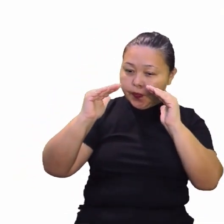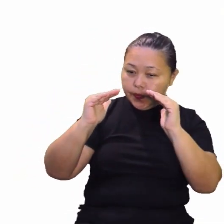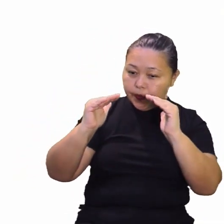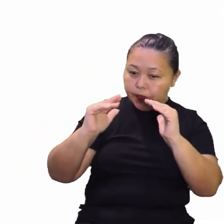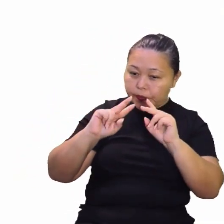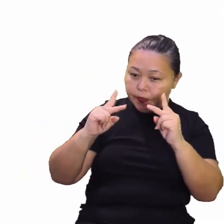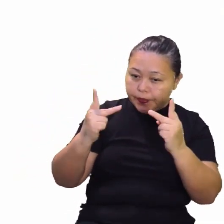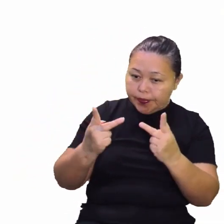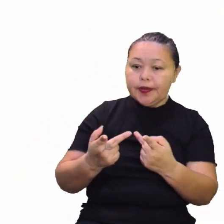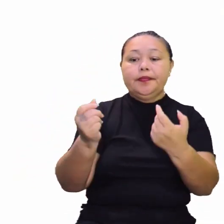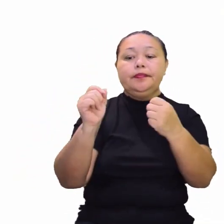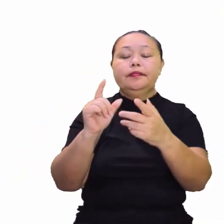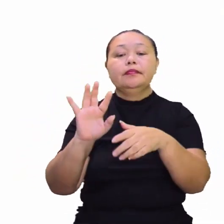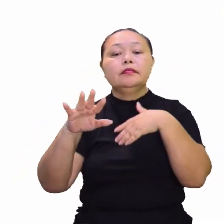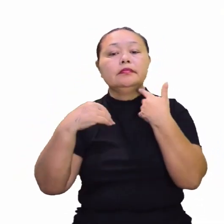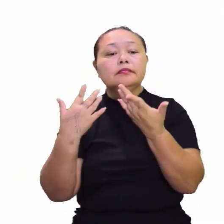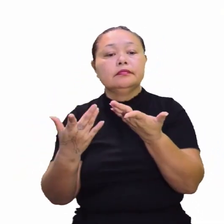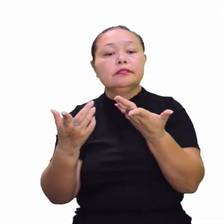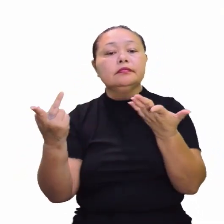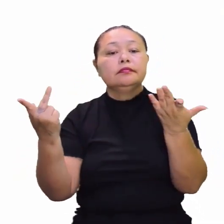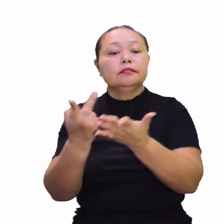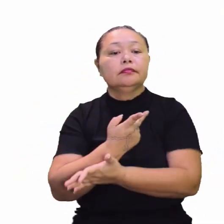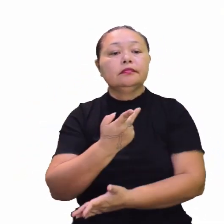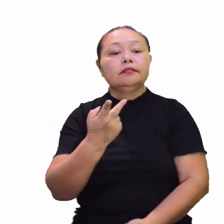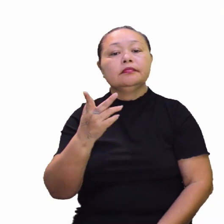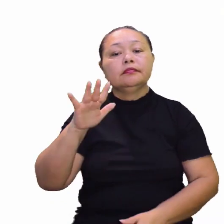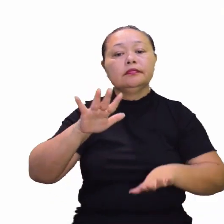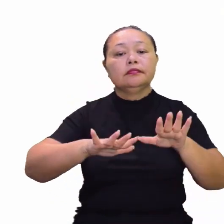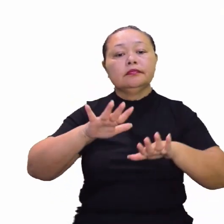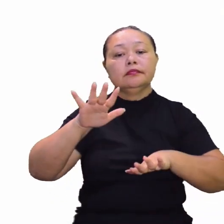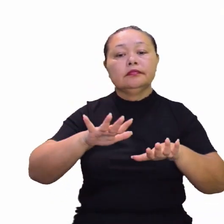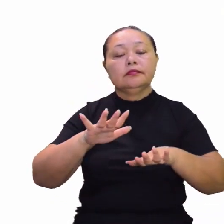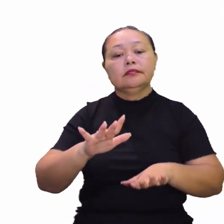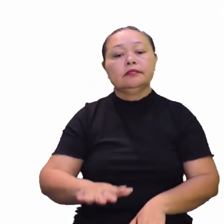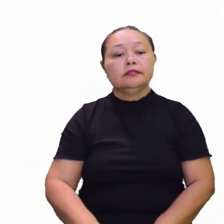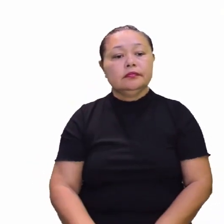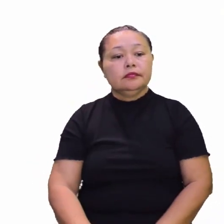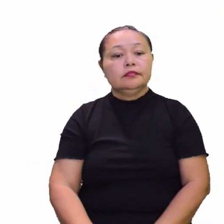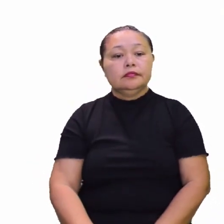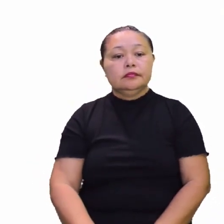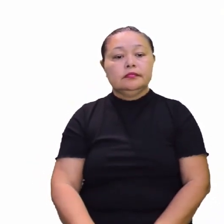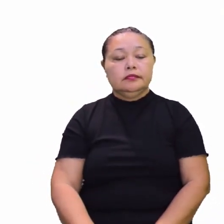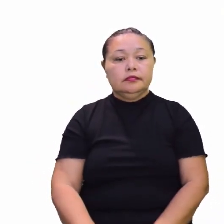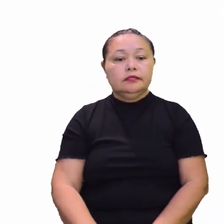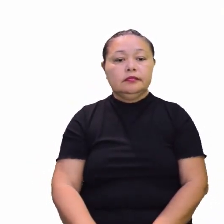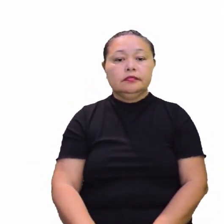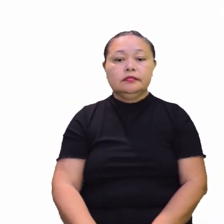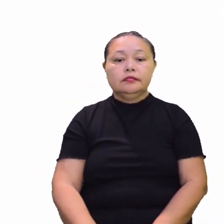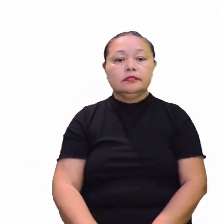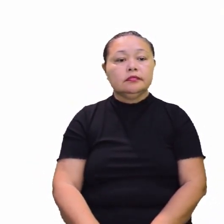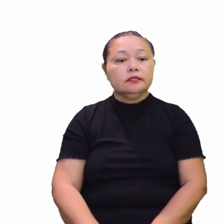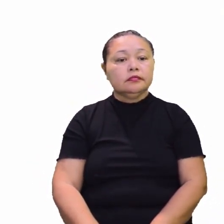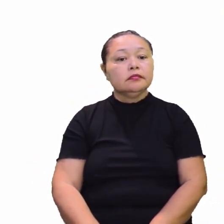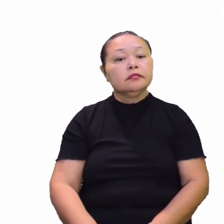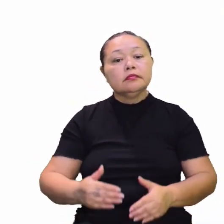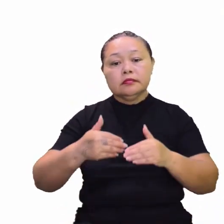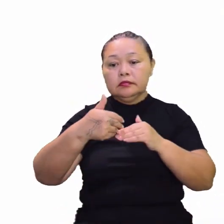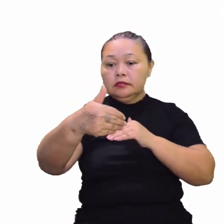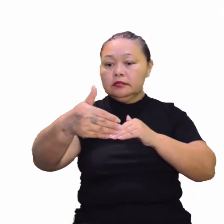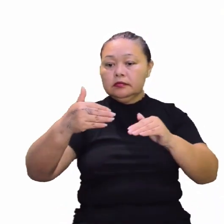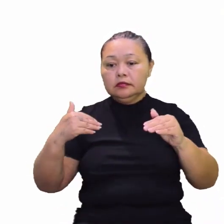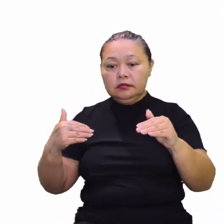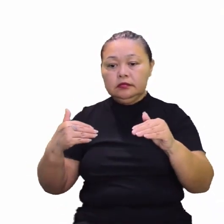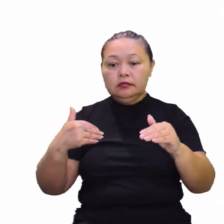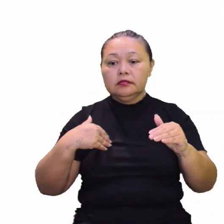Menor volume de precipitação e ocorre a diminuição do volume das águas dos rios. A